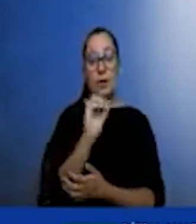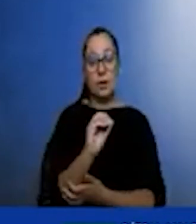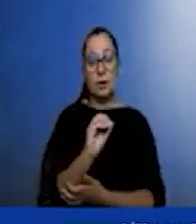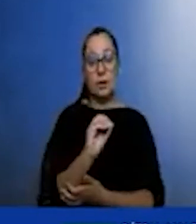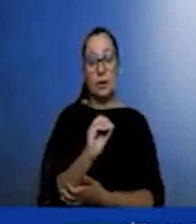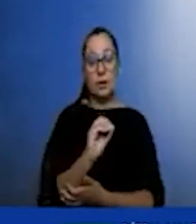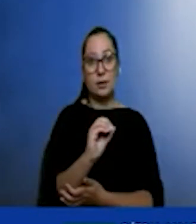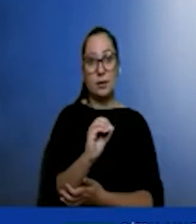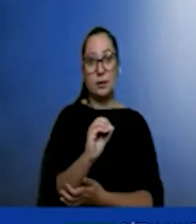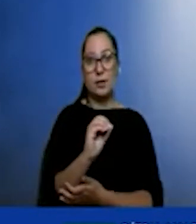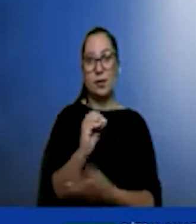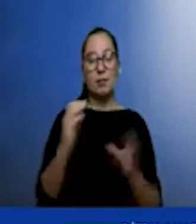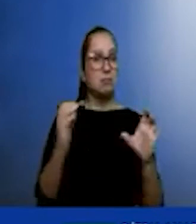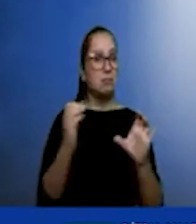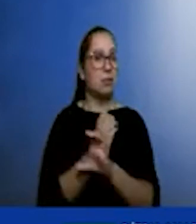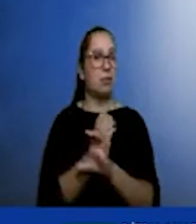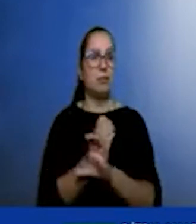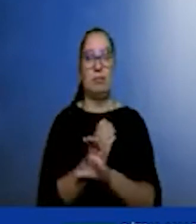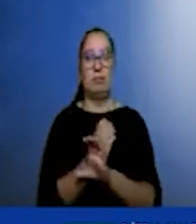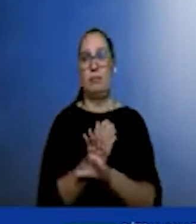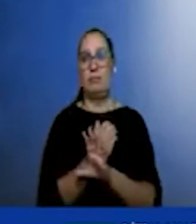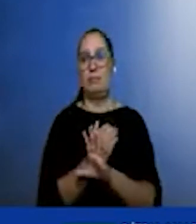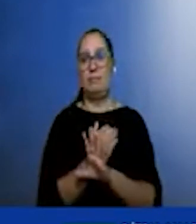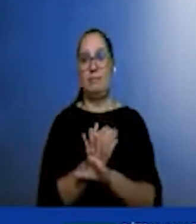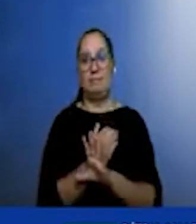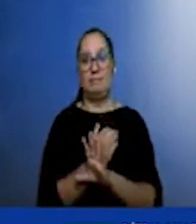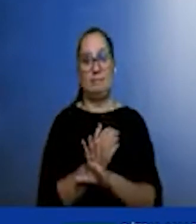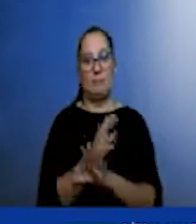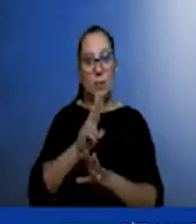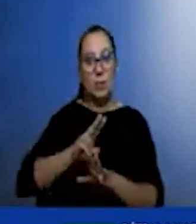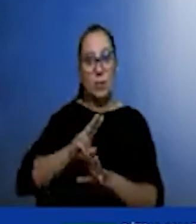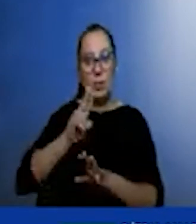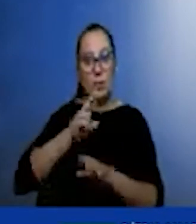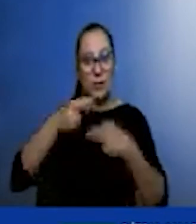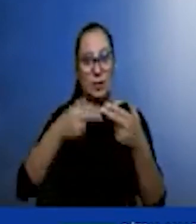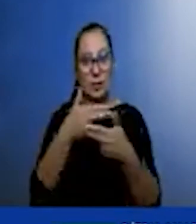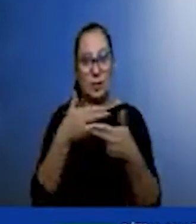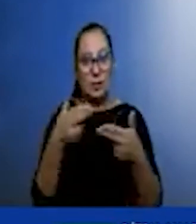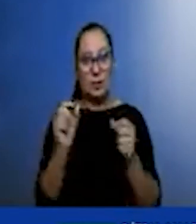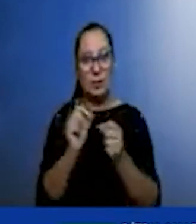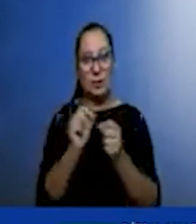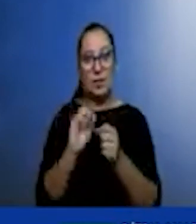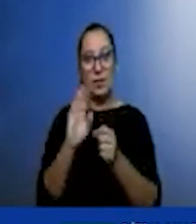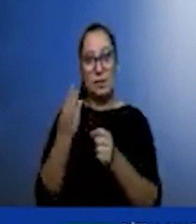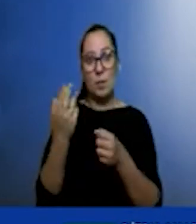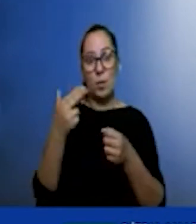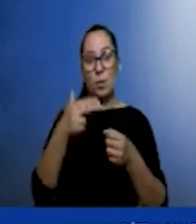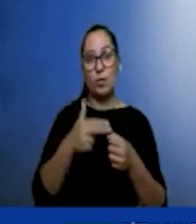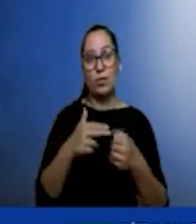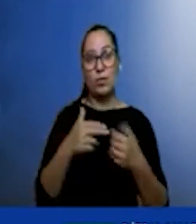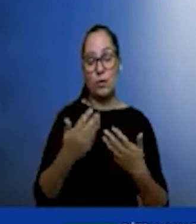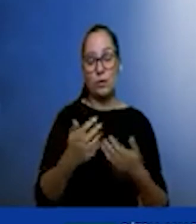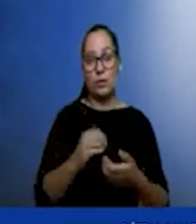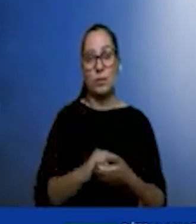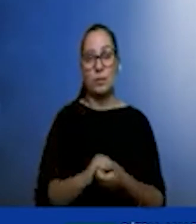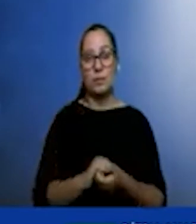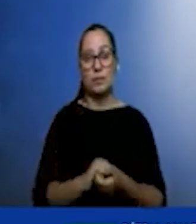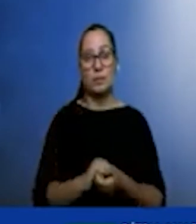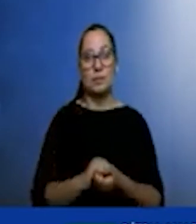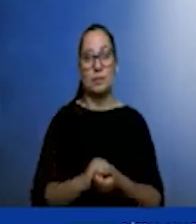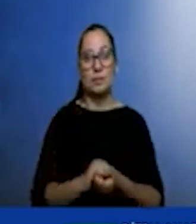esgota a disponibilidade desse waste para fazer biocombustível. Então, assim,